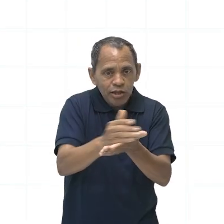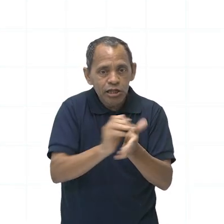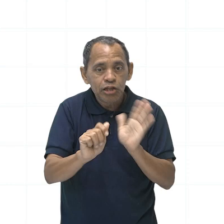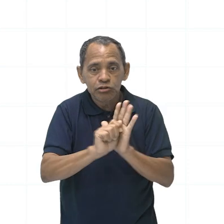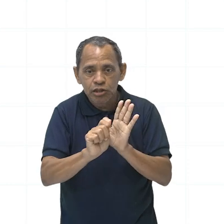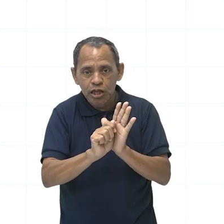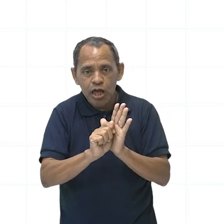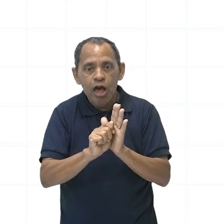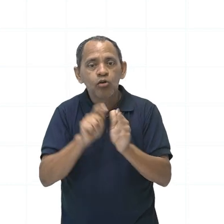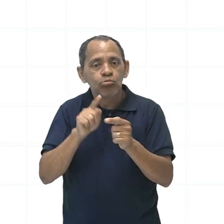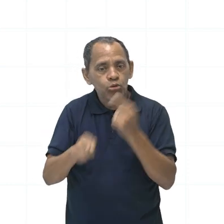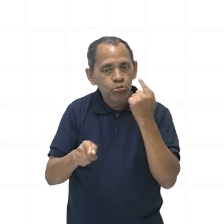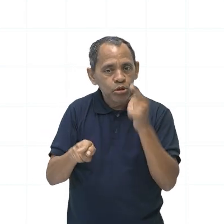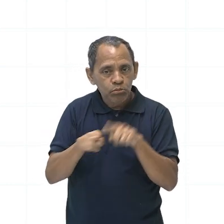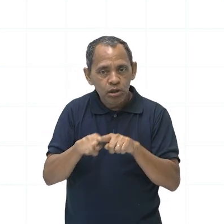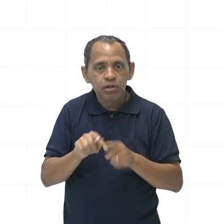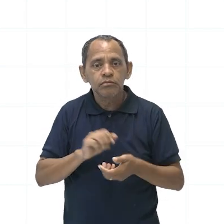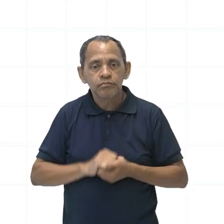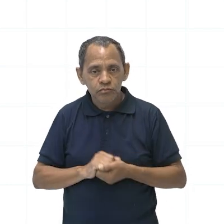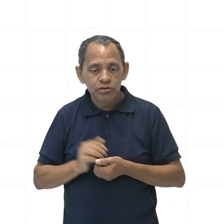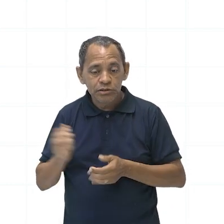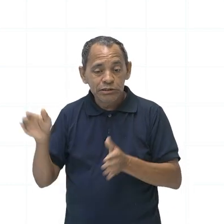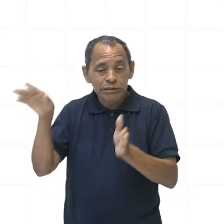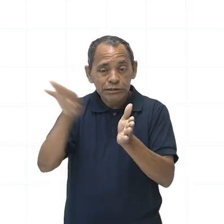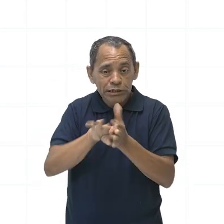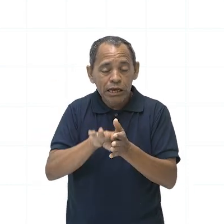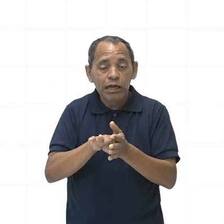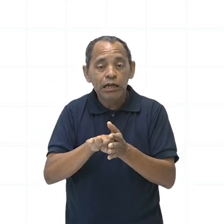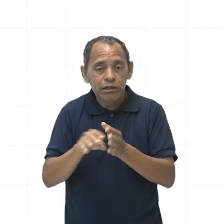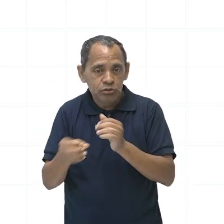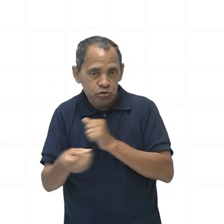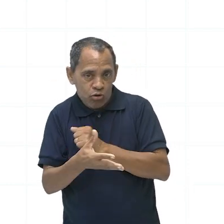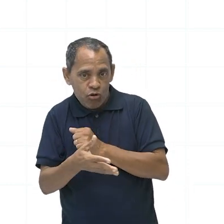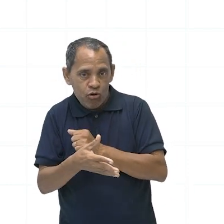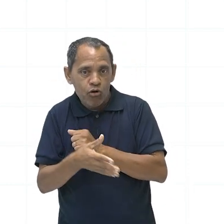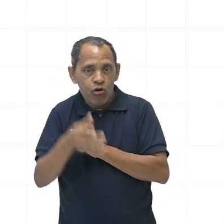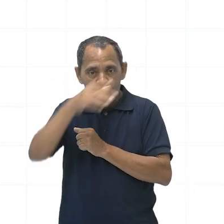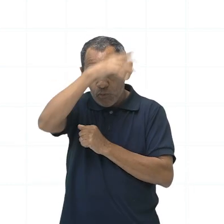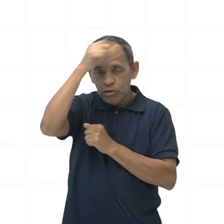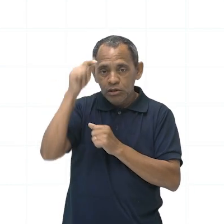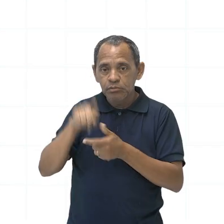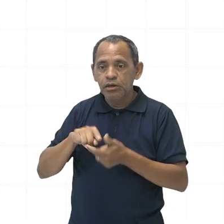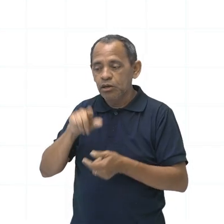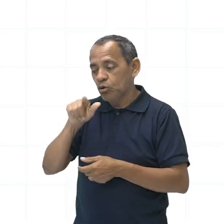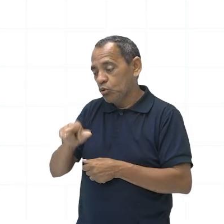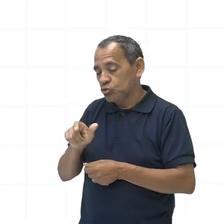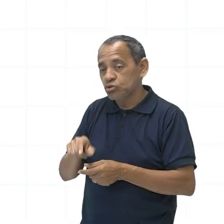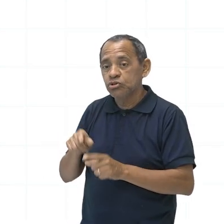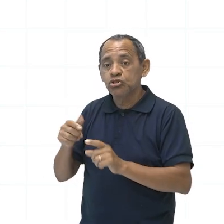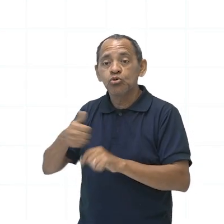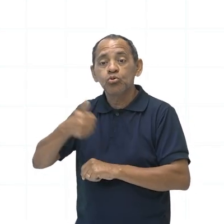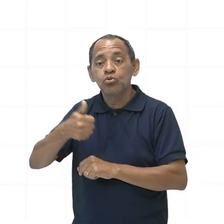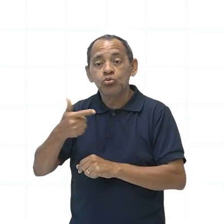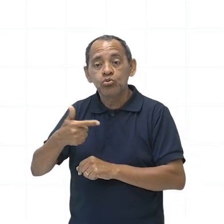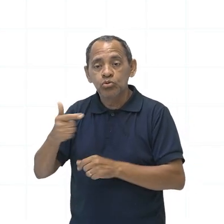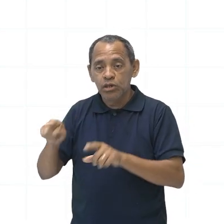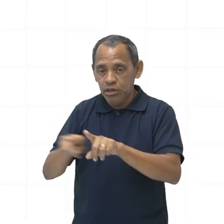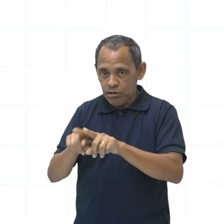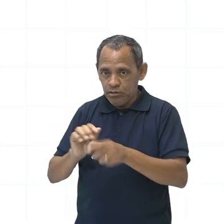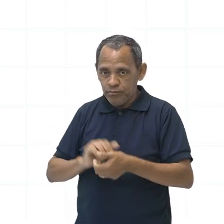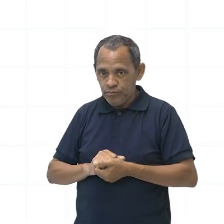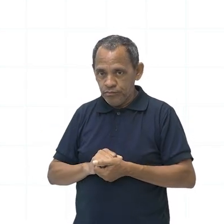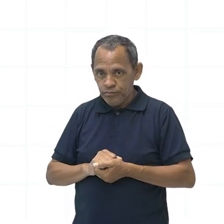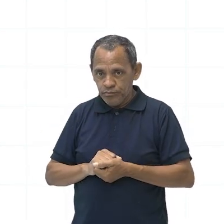ilegal, livres e recém-chegados a Manaus. E na segunda crônica é o furto de uma flor, correto? Então, podemos aí